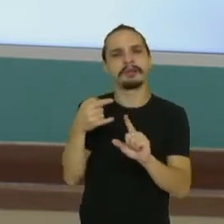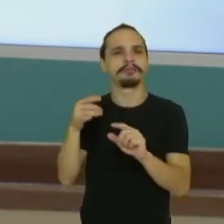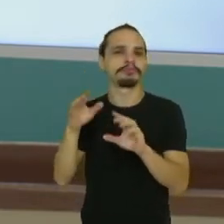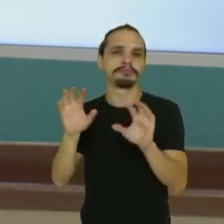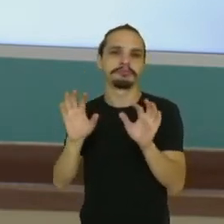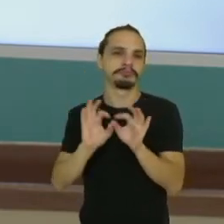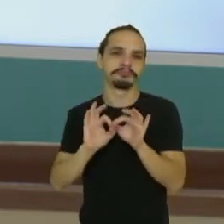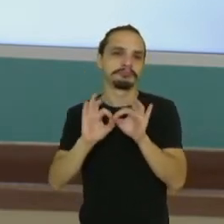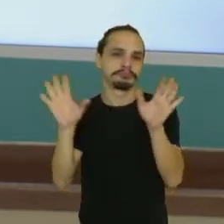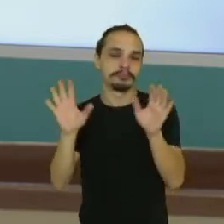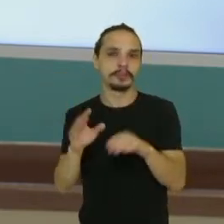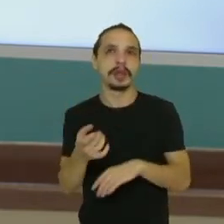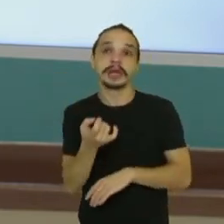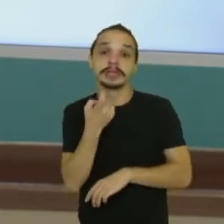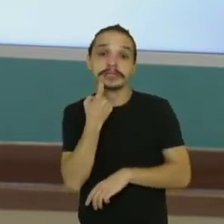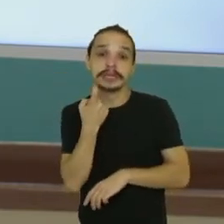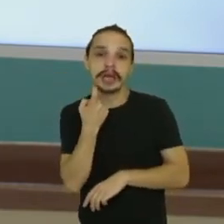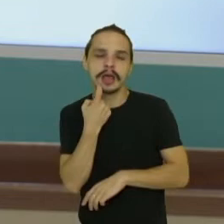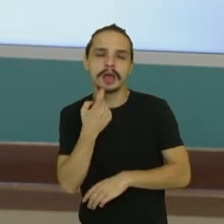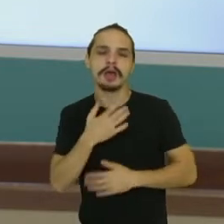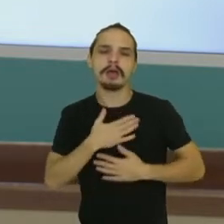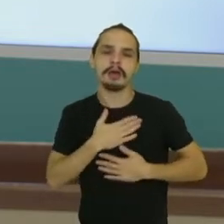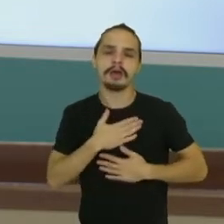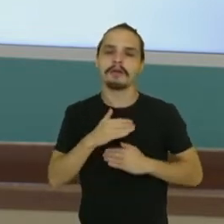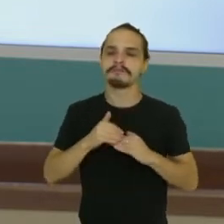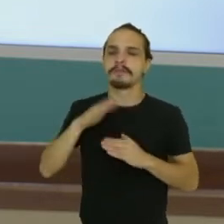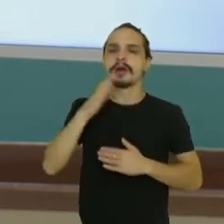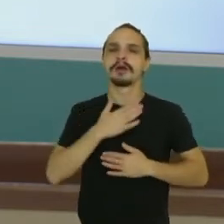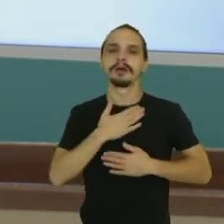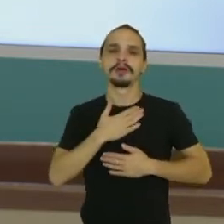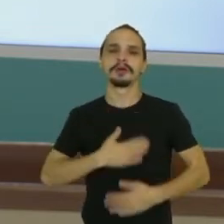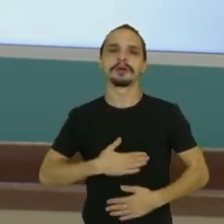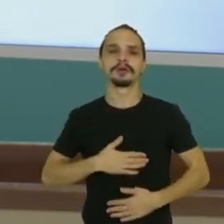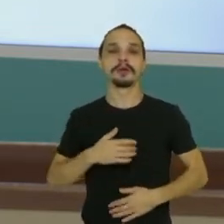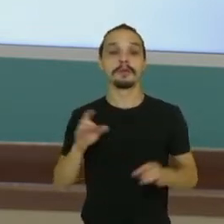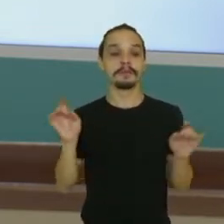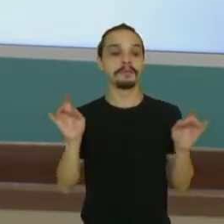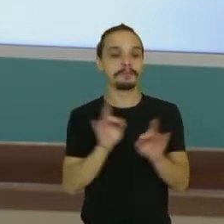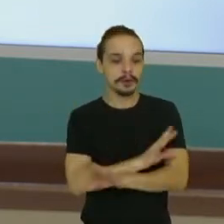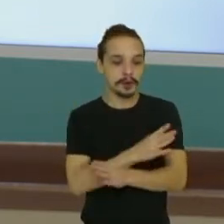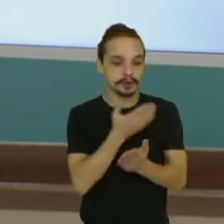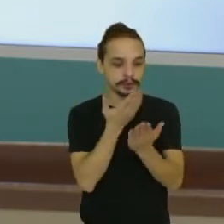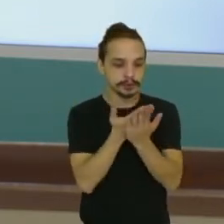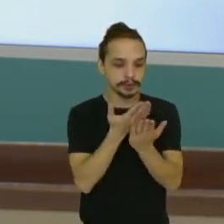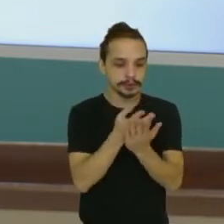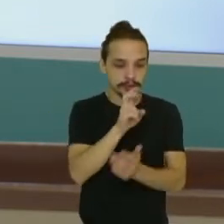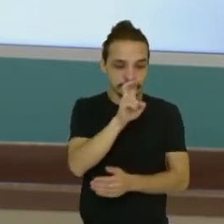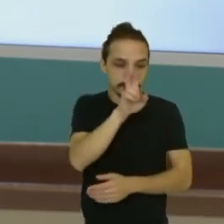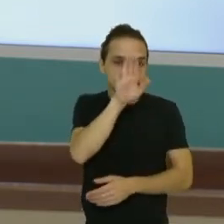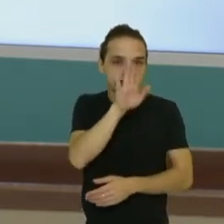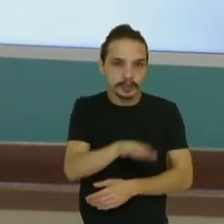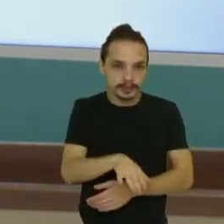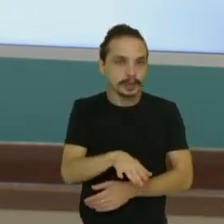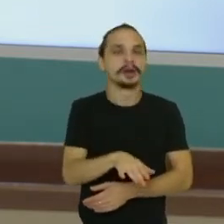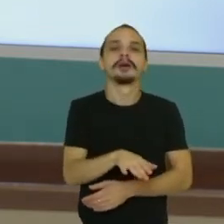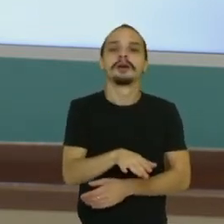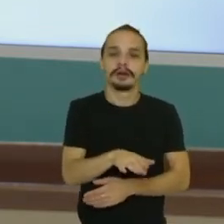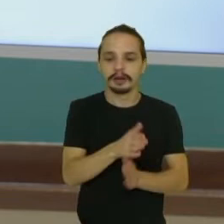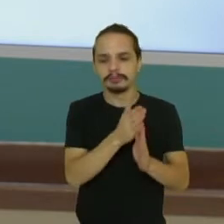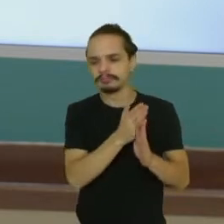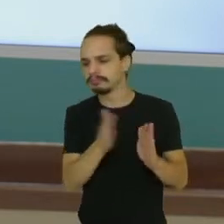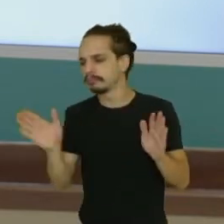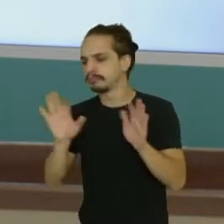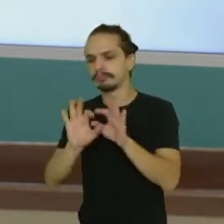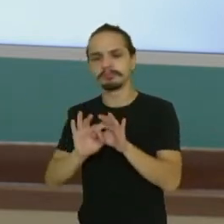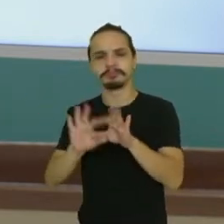a na sexta-feira é o meu momento de descanso terminar minha rotina 5 horas e é o momento que eu tenho